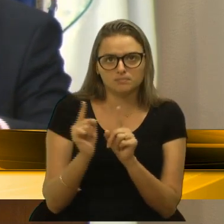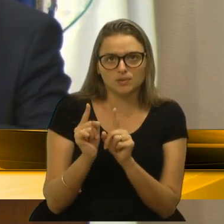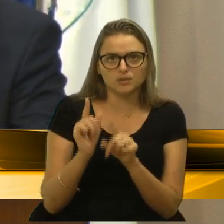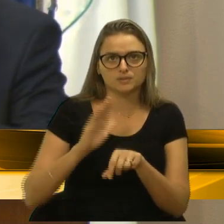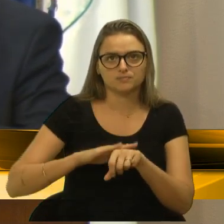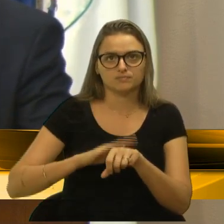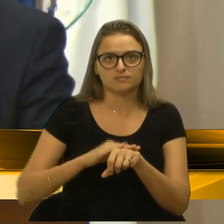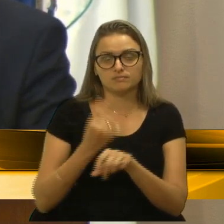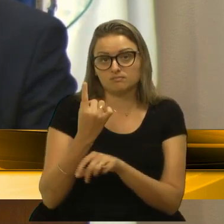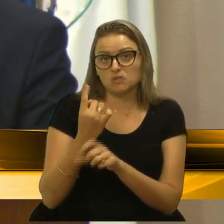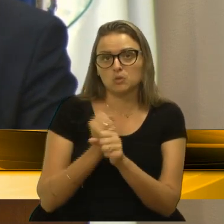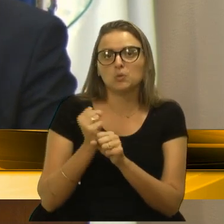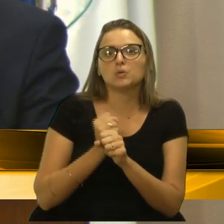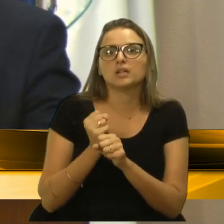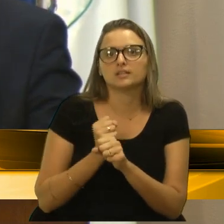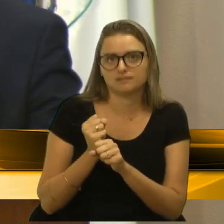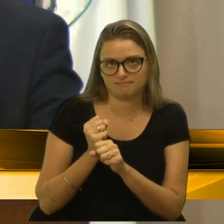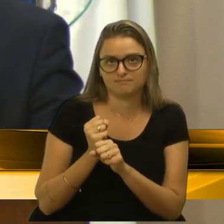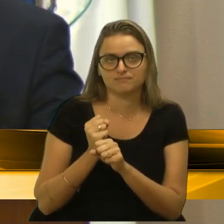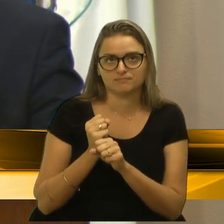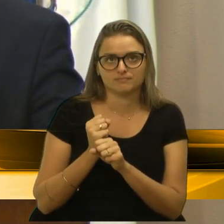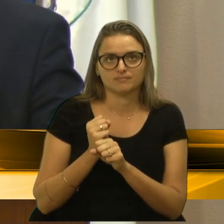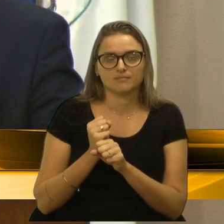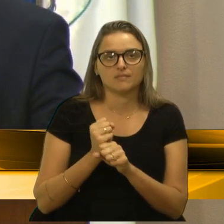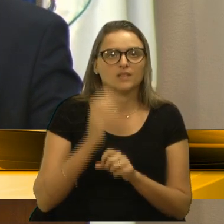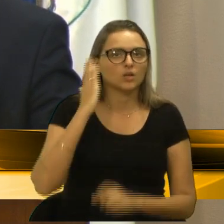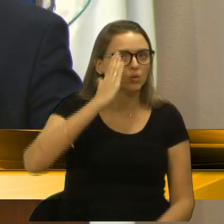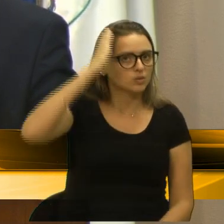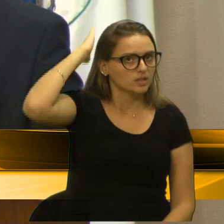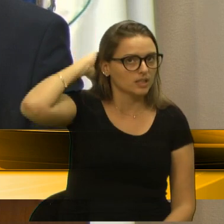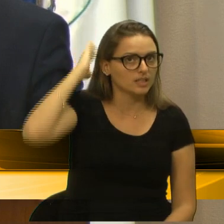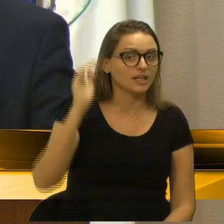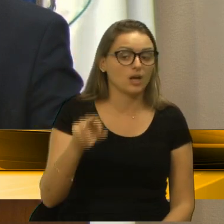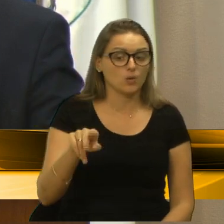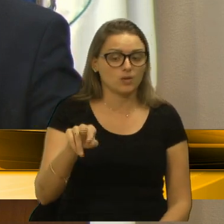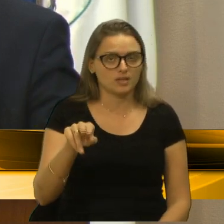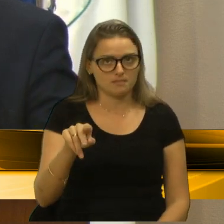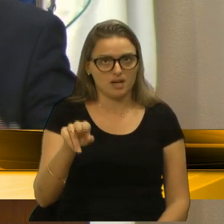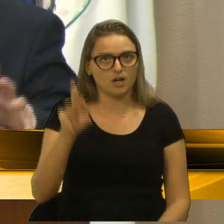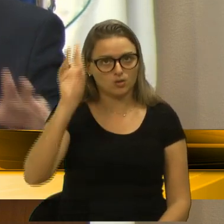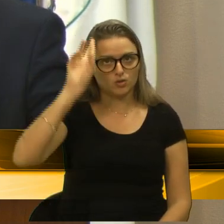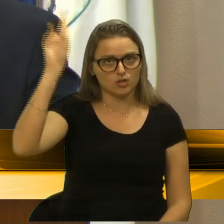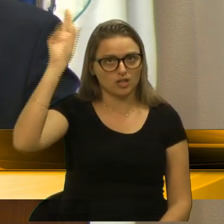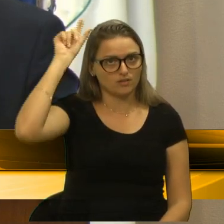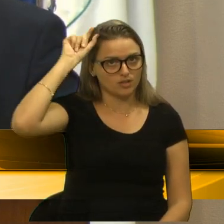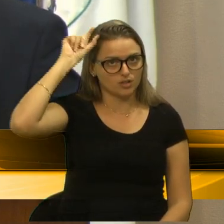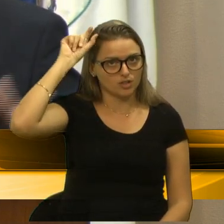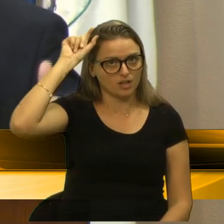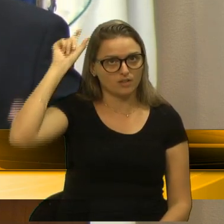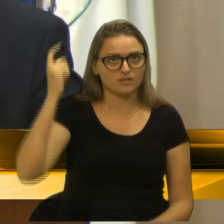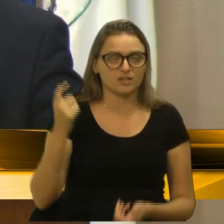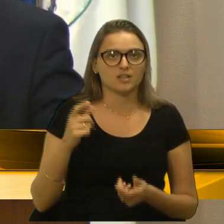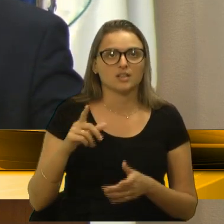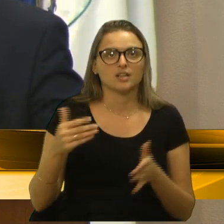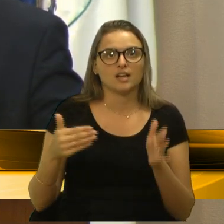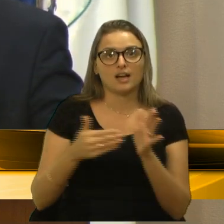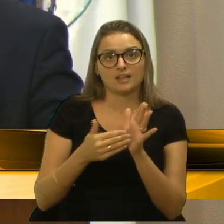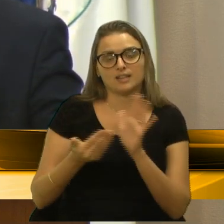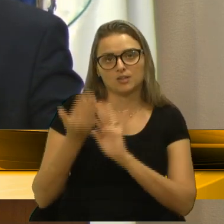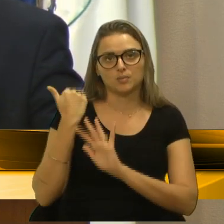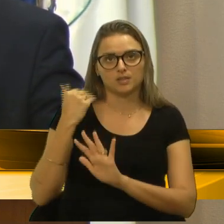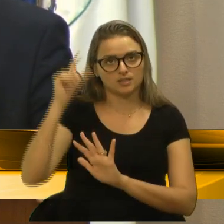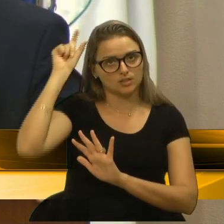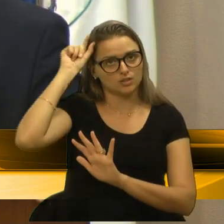ano passado. O Daniel Guerra e o irmão dele, chefe de gabinete, que era até então chefe de gabinete Chico